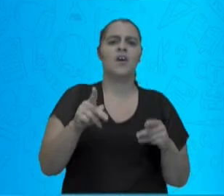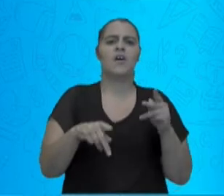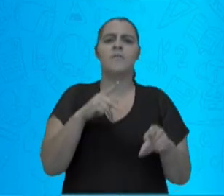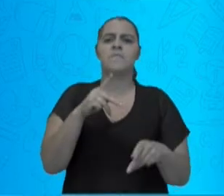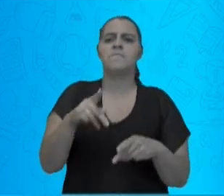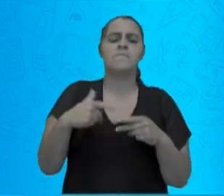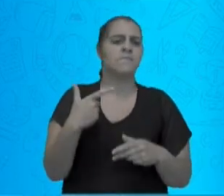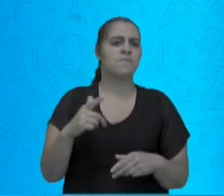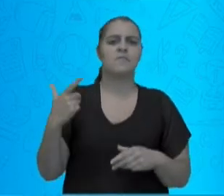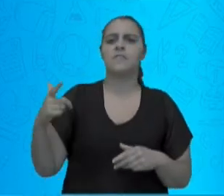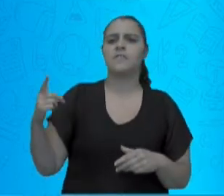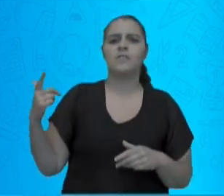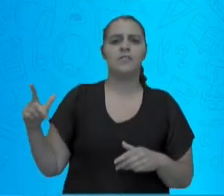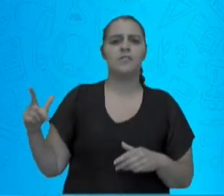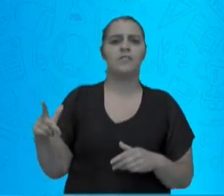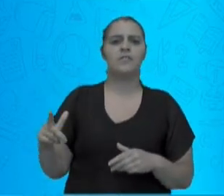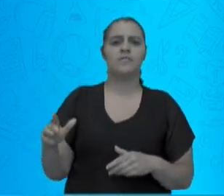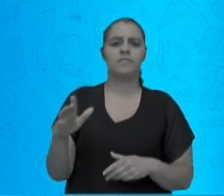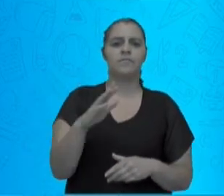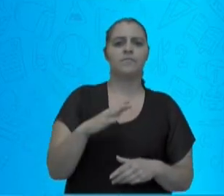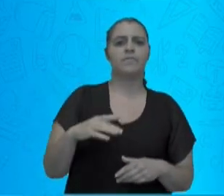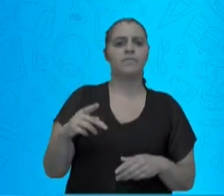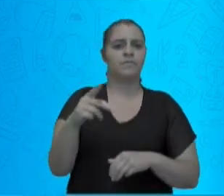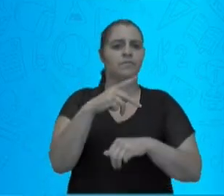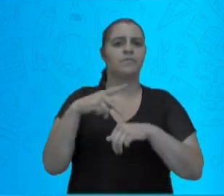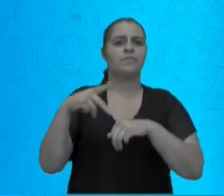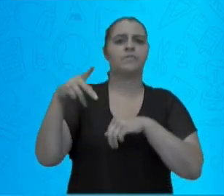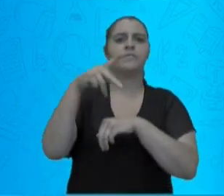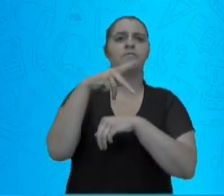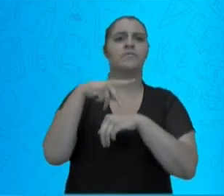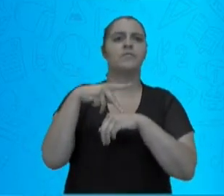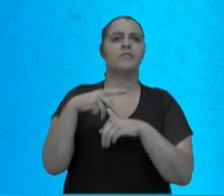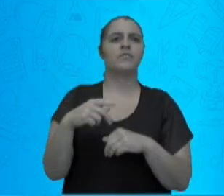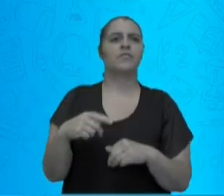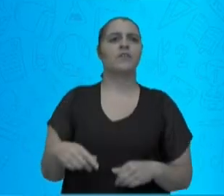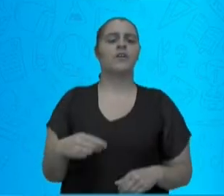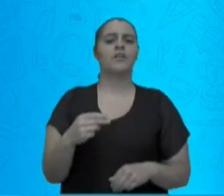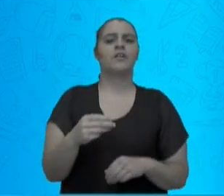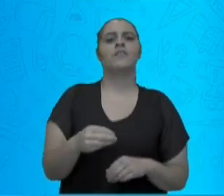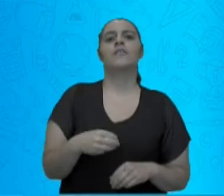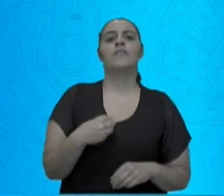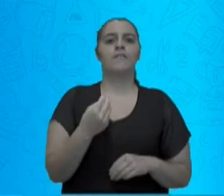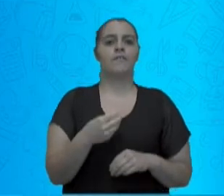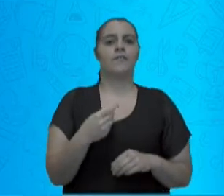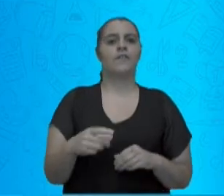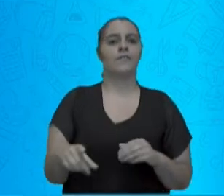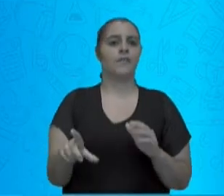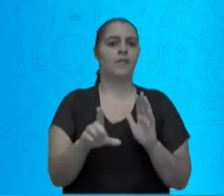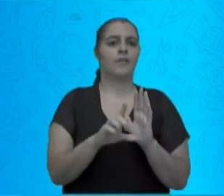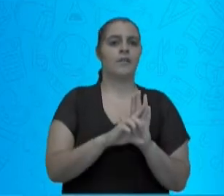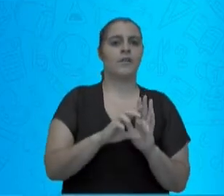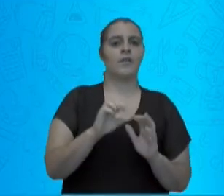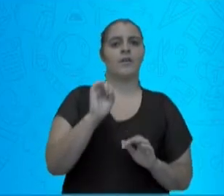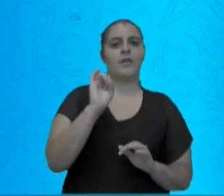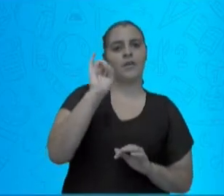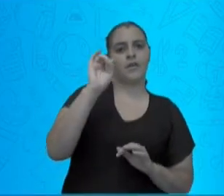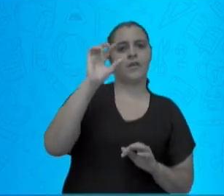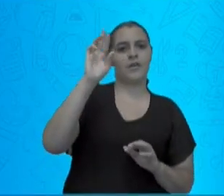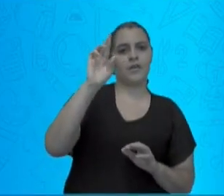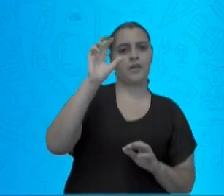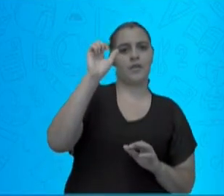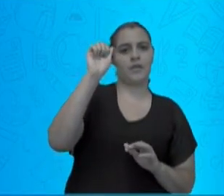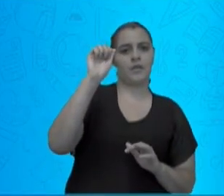Eles vivem sob a legislação iraquiana, mas eles não